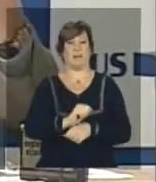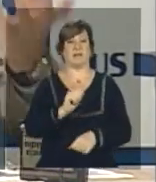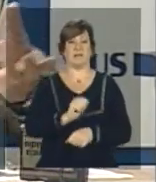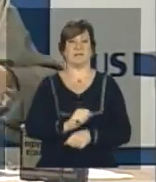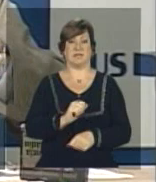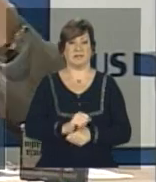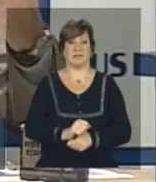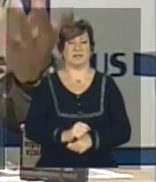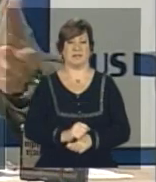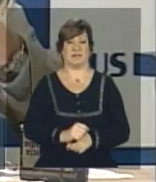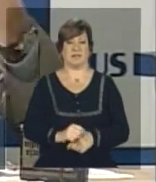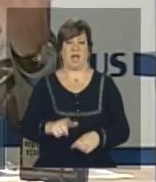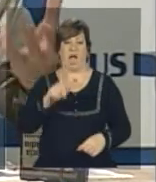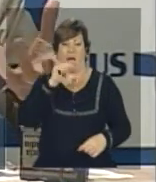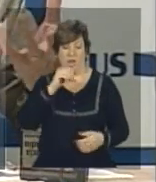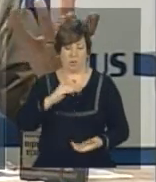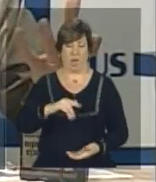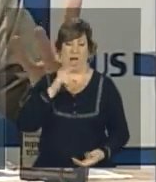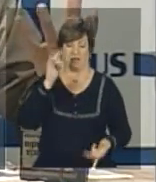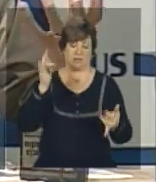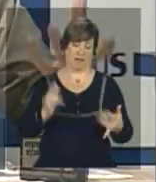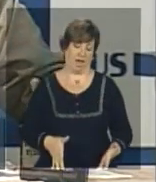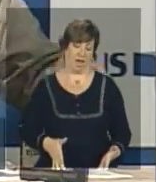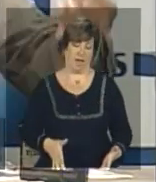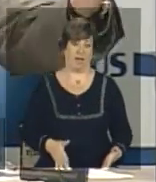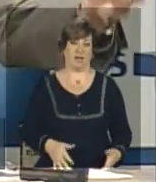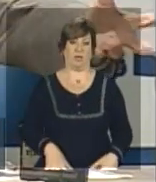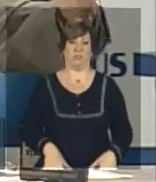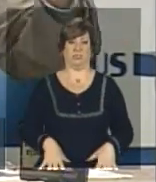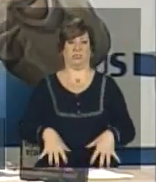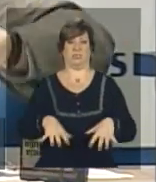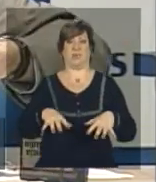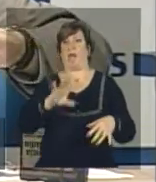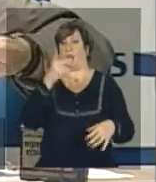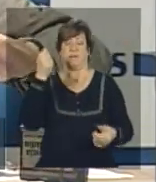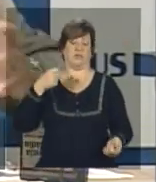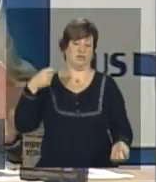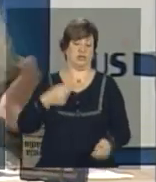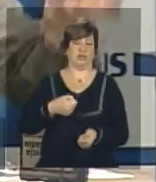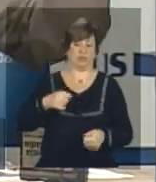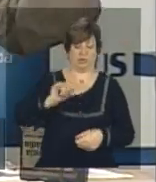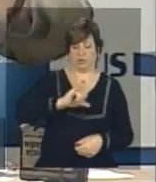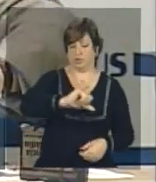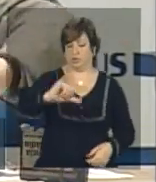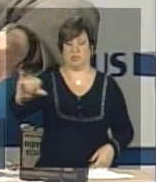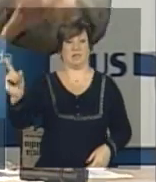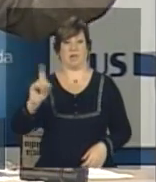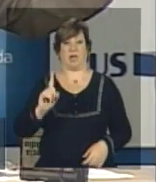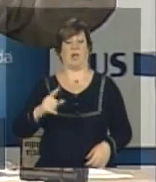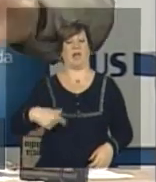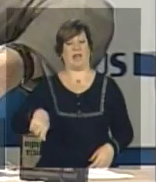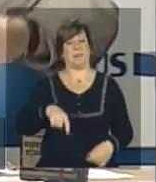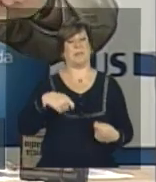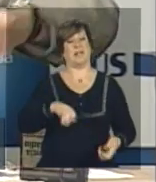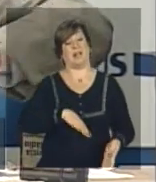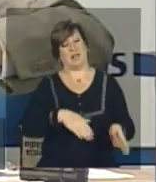com um pote, uma garrafa, juntando água no quintal, que vem alguém colocar larvicida, aquilo é para a gente jogar